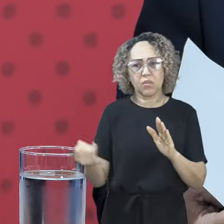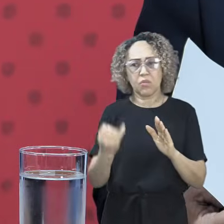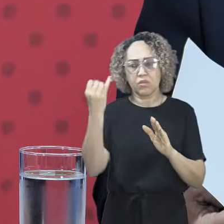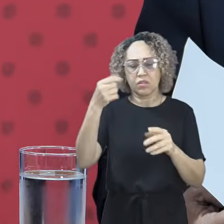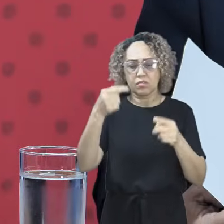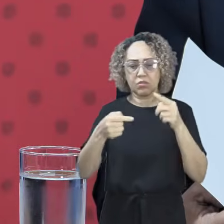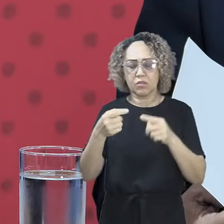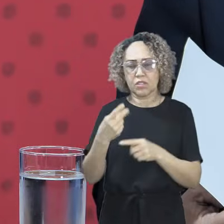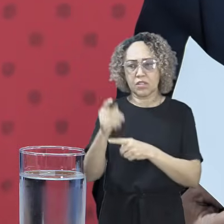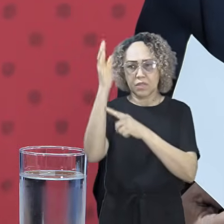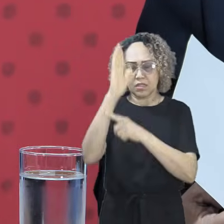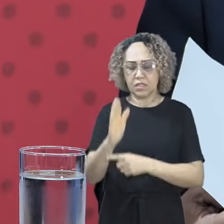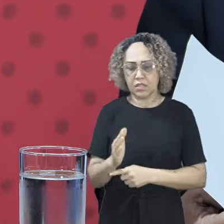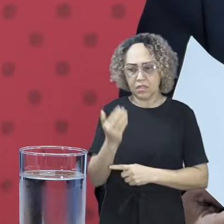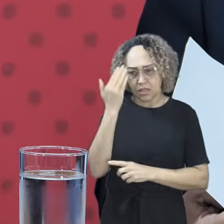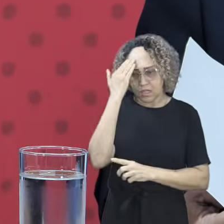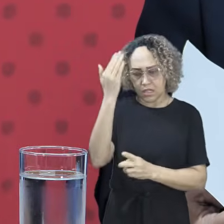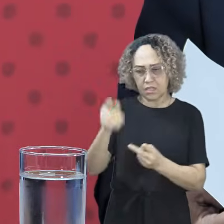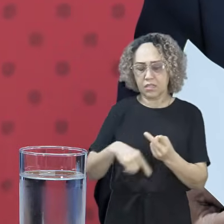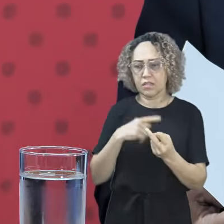Anne, que assumiu